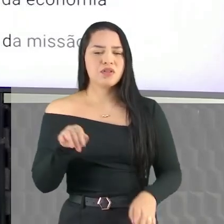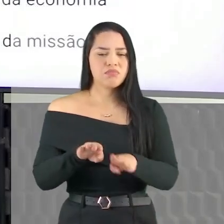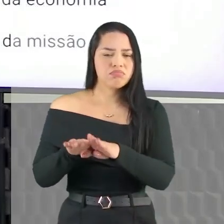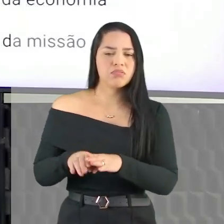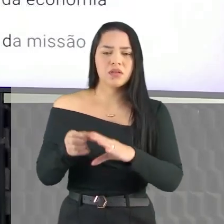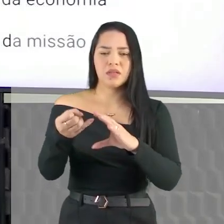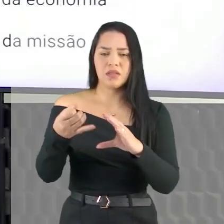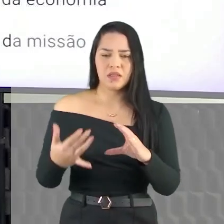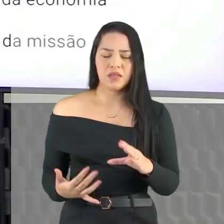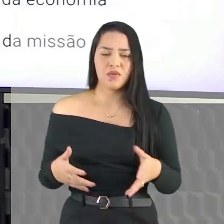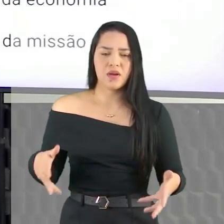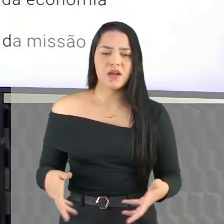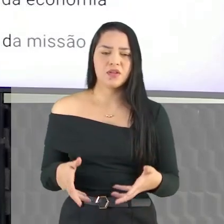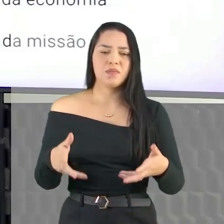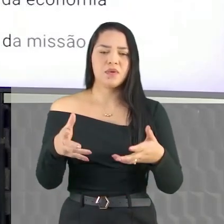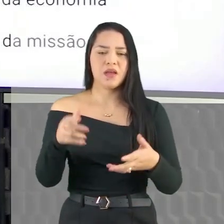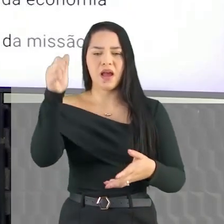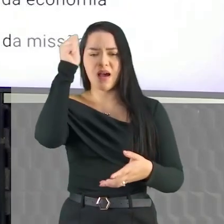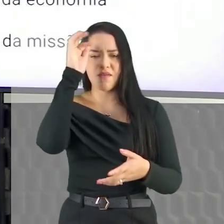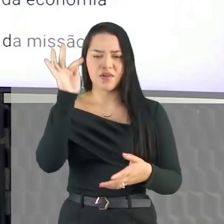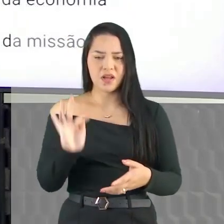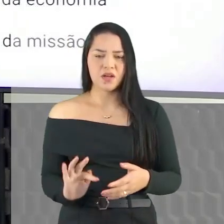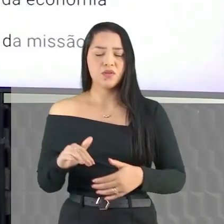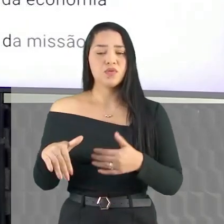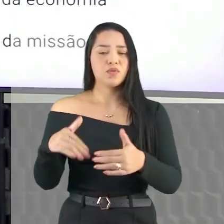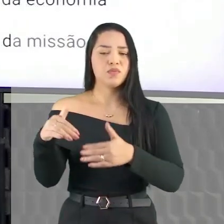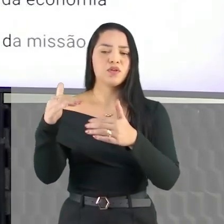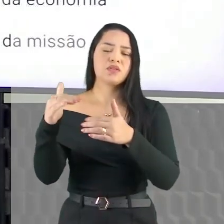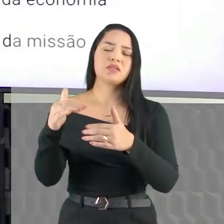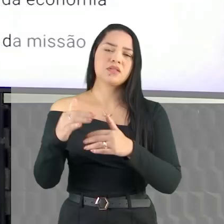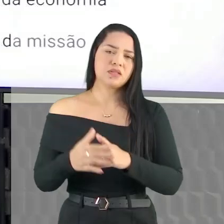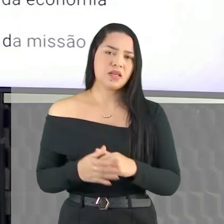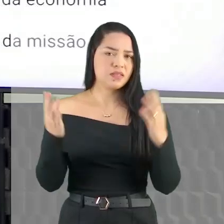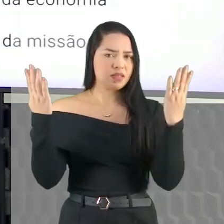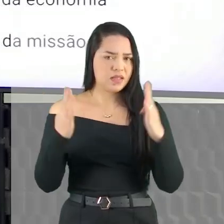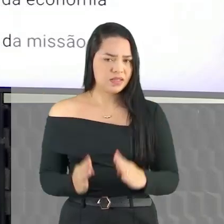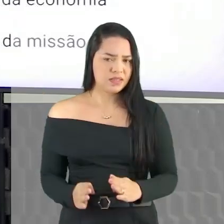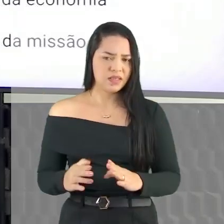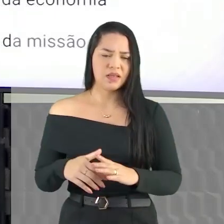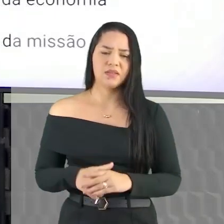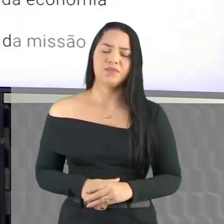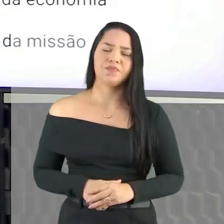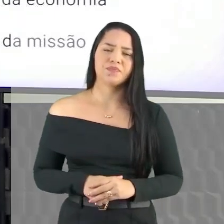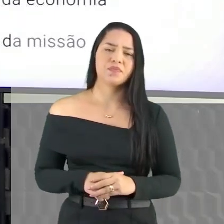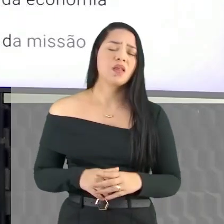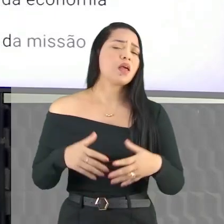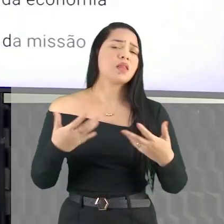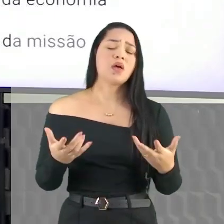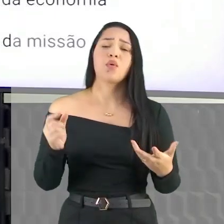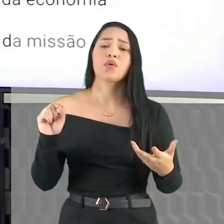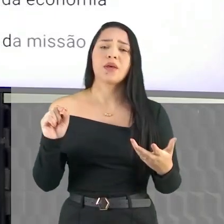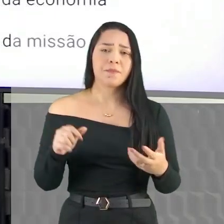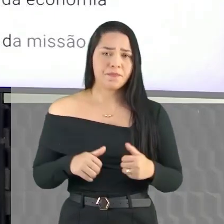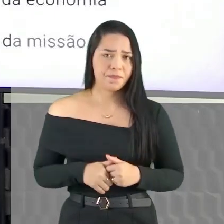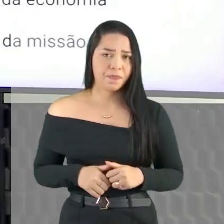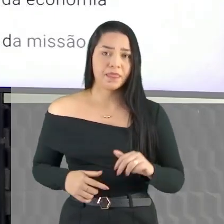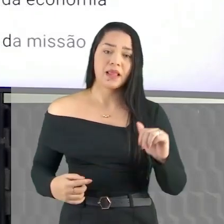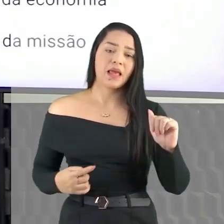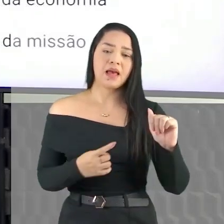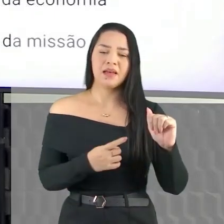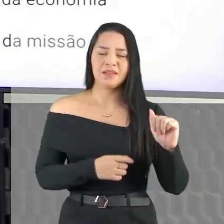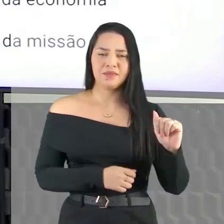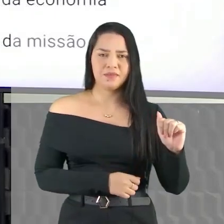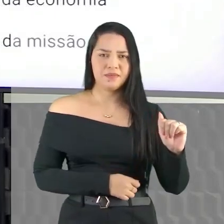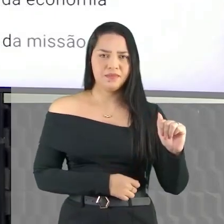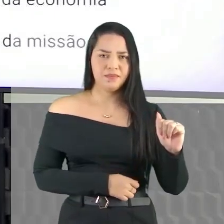suas características que explicam o engajamento dos africanos no processo analisado. Então, isso foi, letra A,